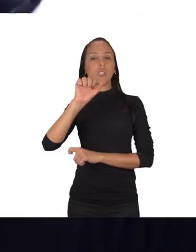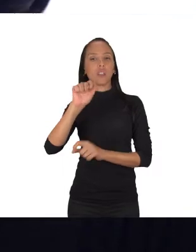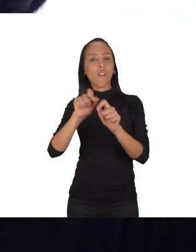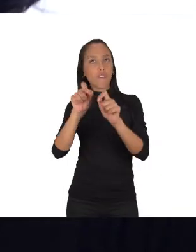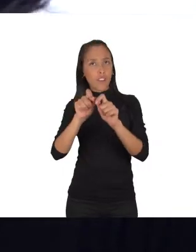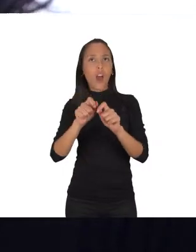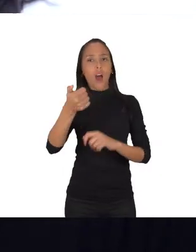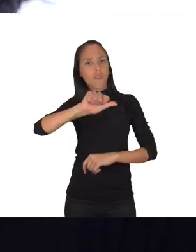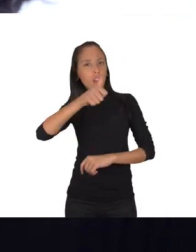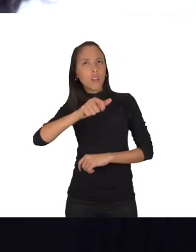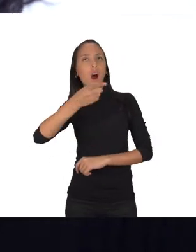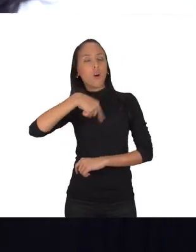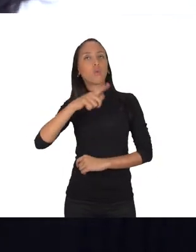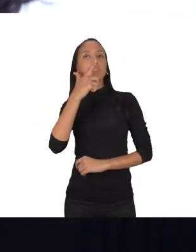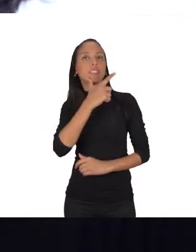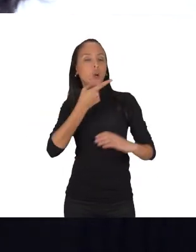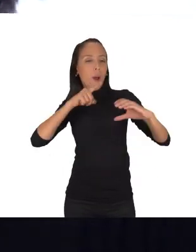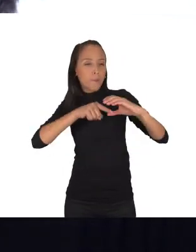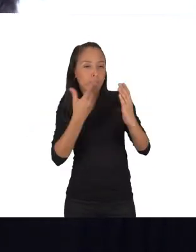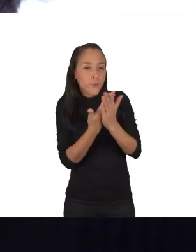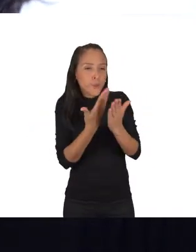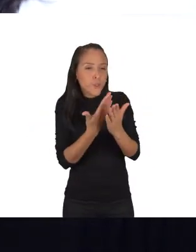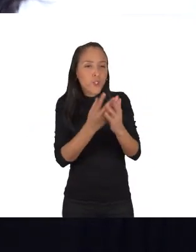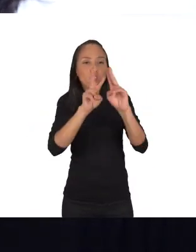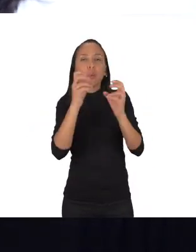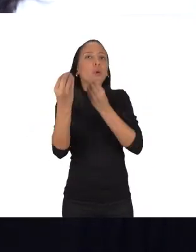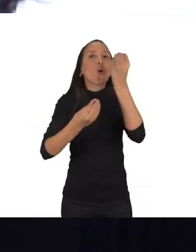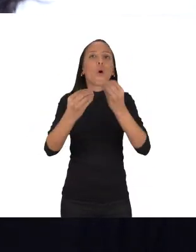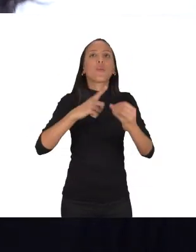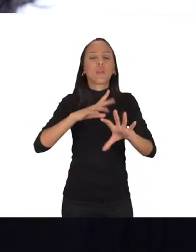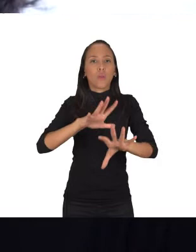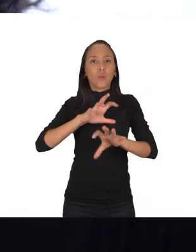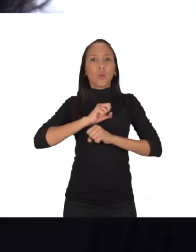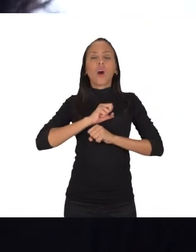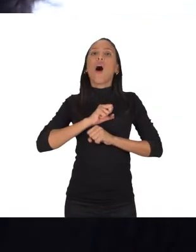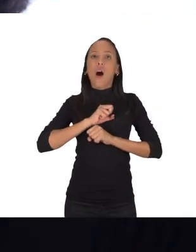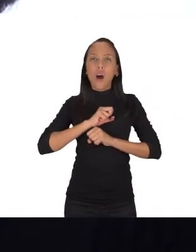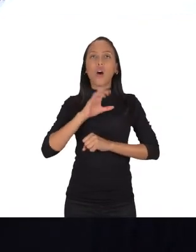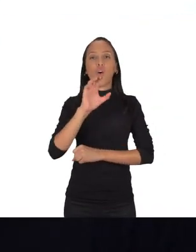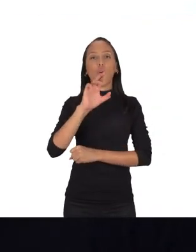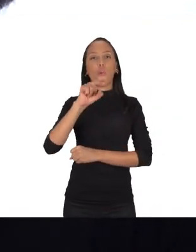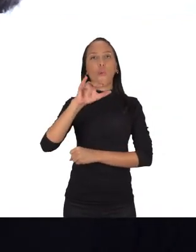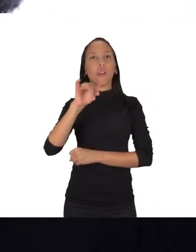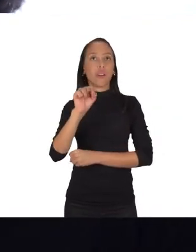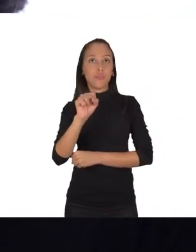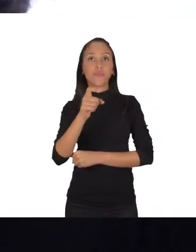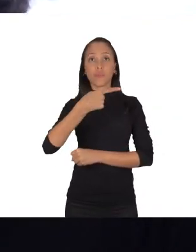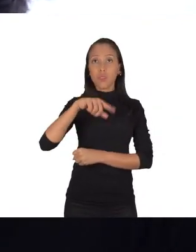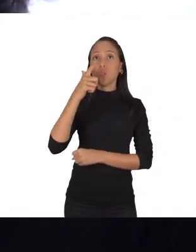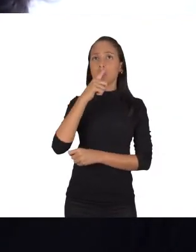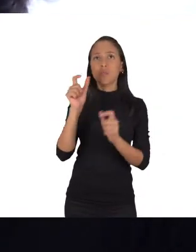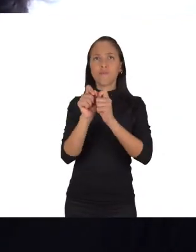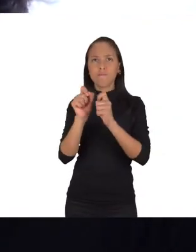nós aprofundamos o estudo, então, das intoxicações crônicas. Inclusive, nós fizemos uma articulação